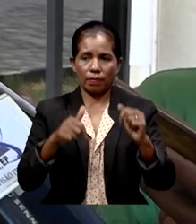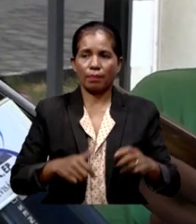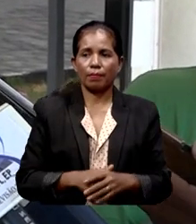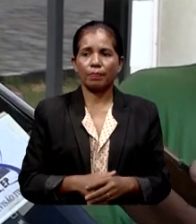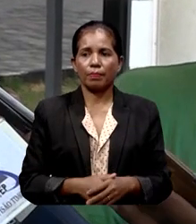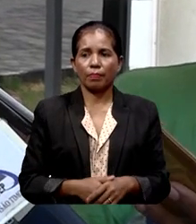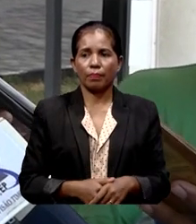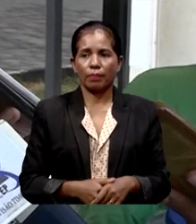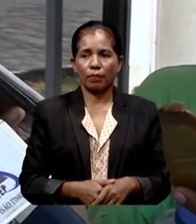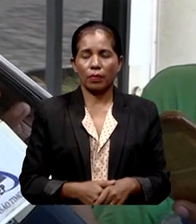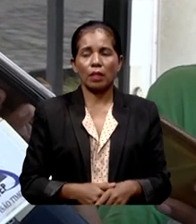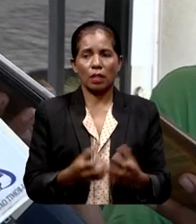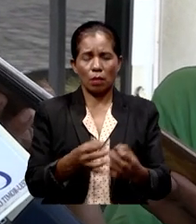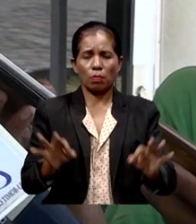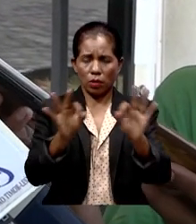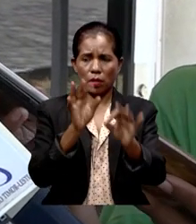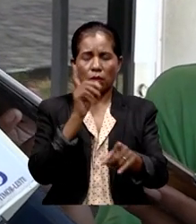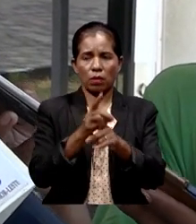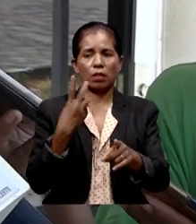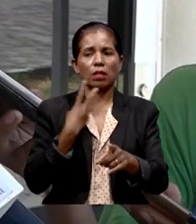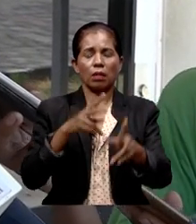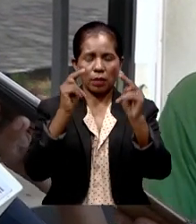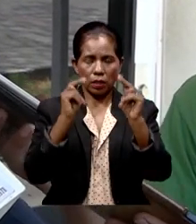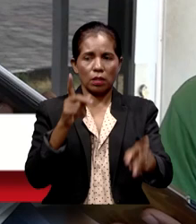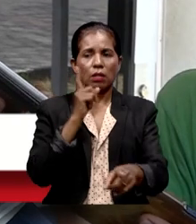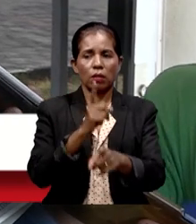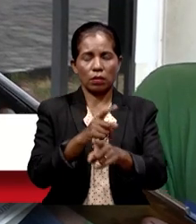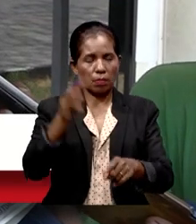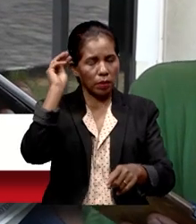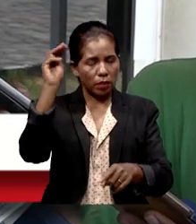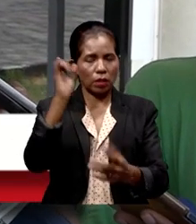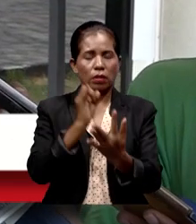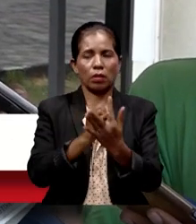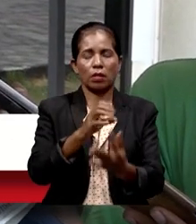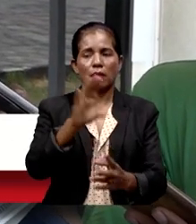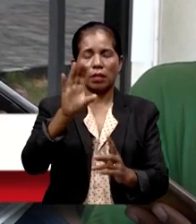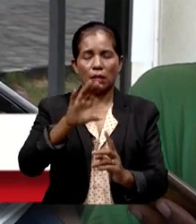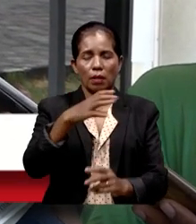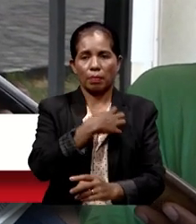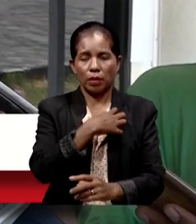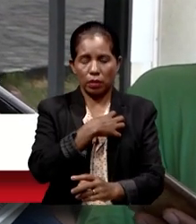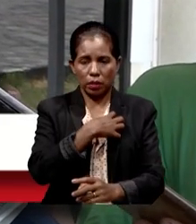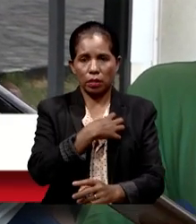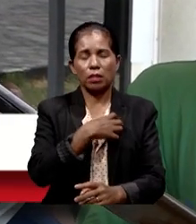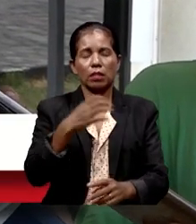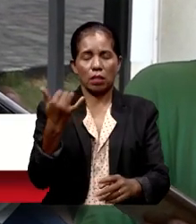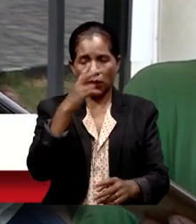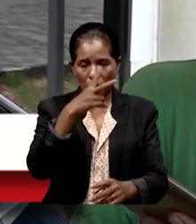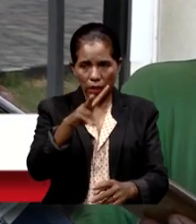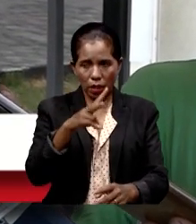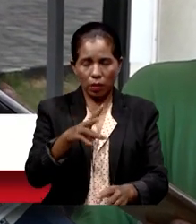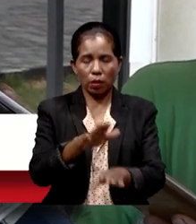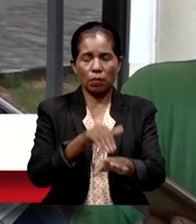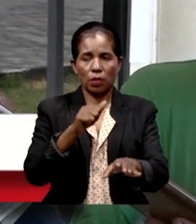Sim, ainda é importante ter, você precisa do nele, o Ministério do Interior, o Comando-Geral PNTL, atuare, para tal